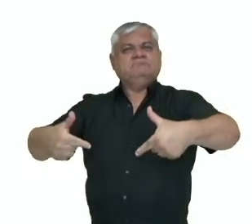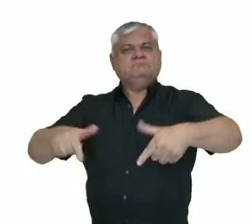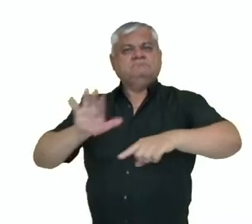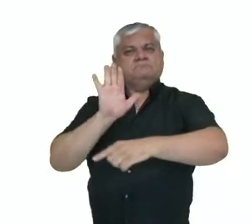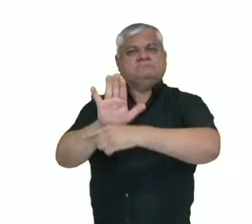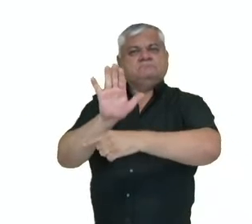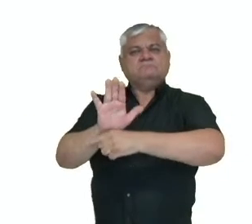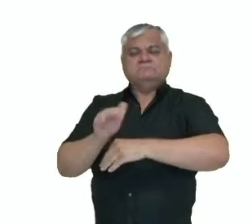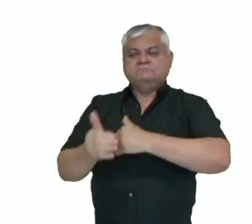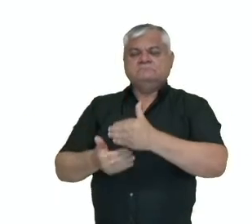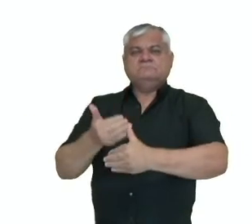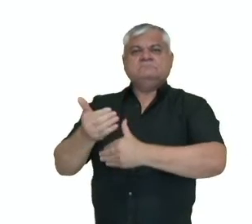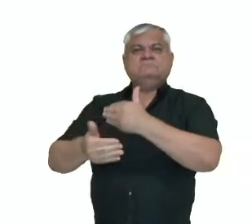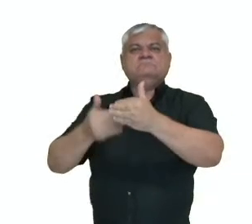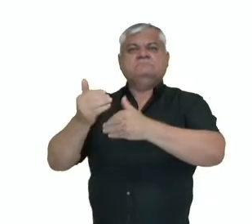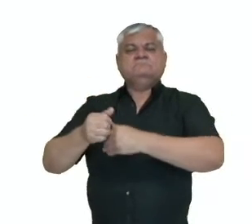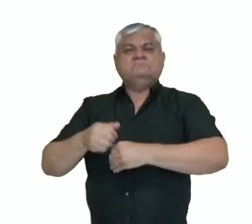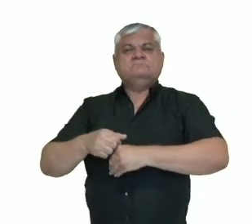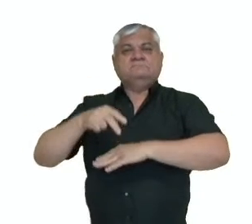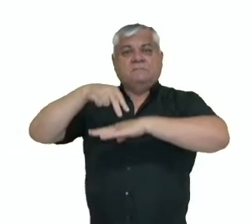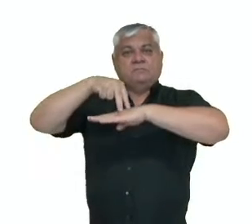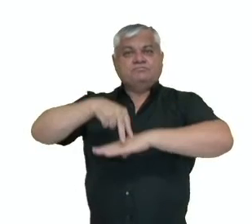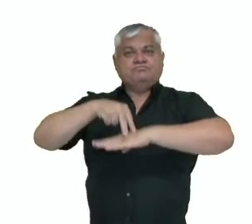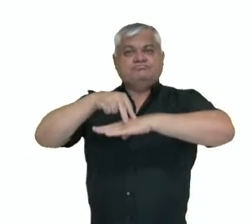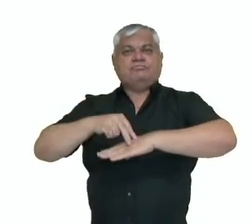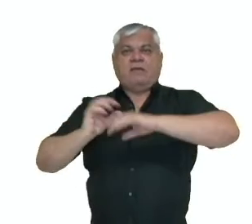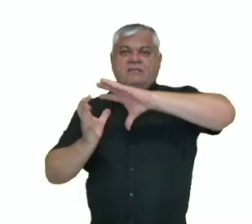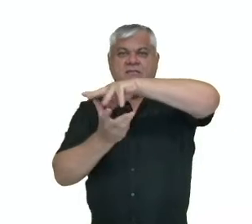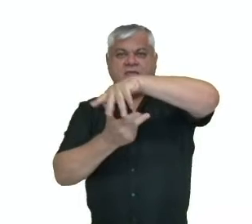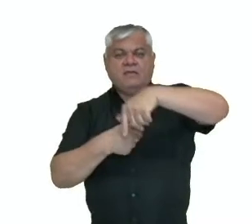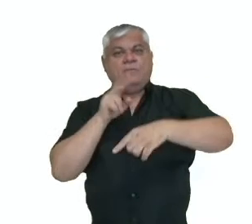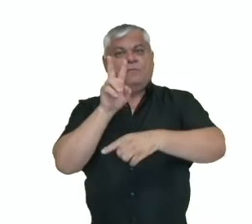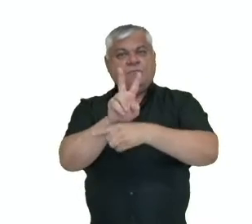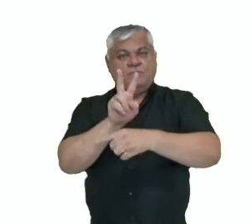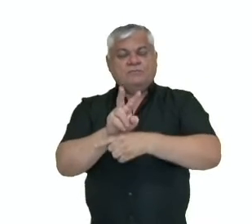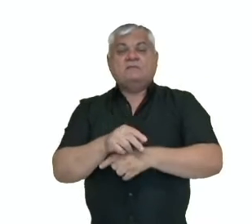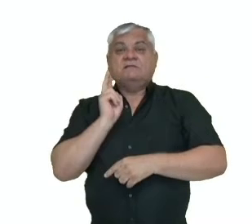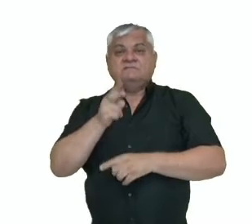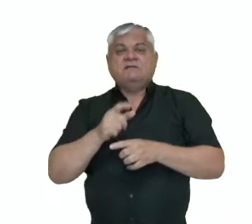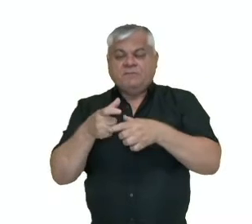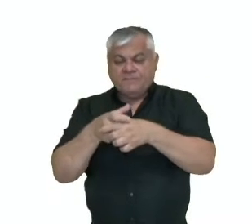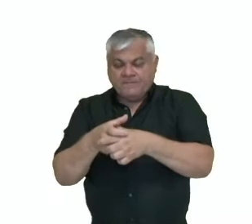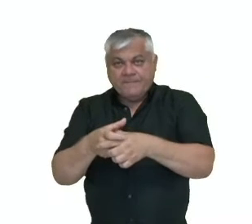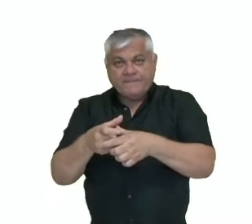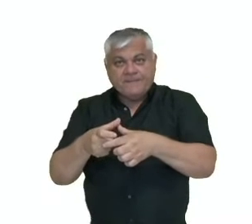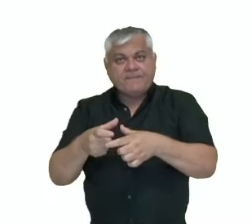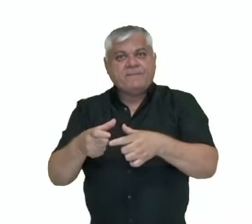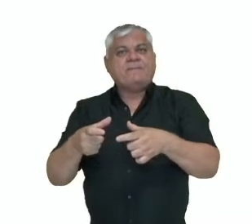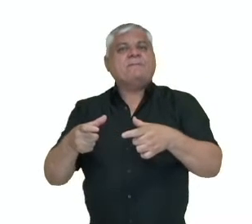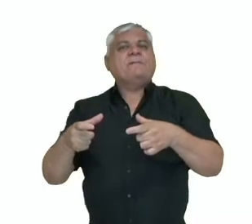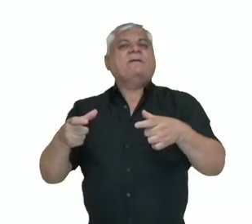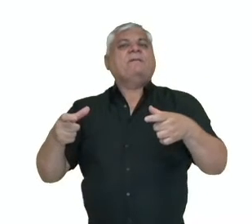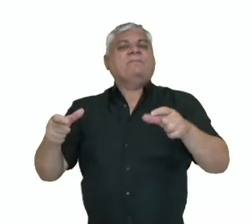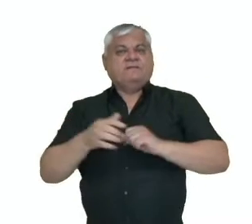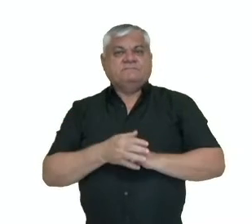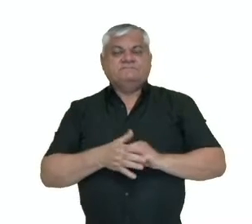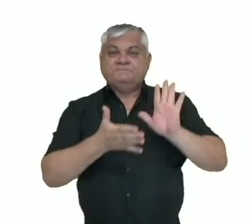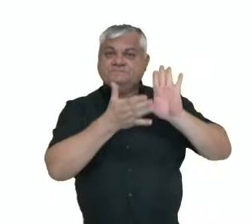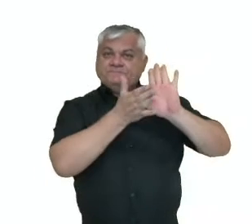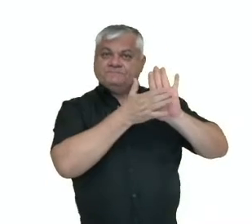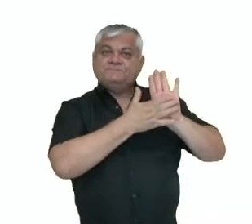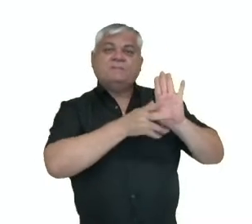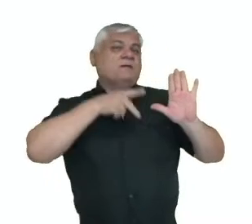do desenvolvimento sustentável. E isso sempre começa numa escala micro. Desse modo, as políticas aprovadas